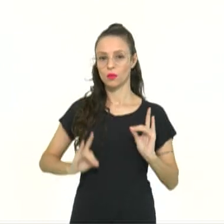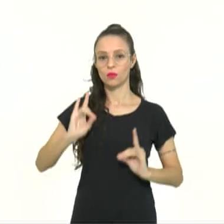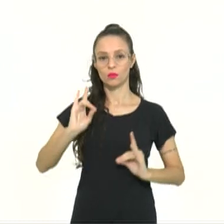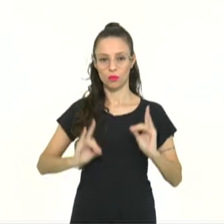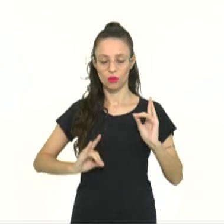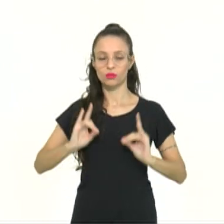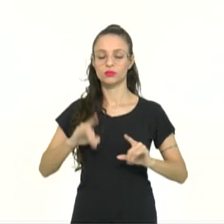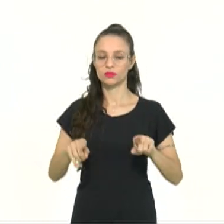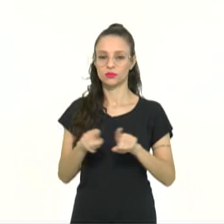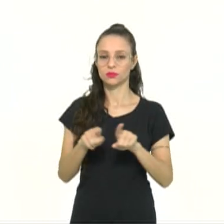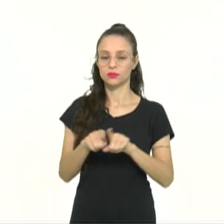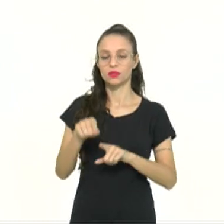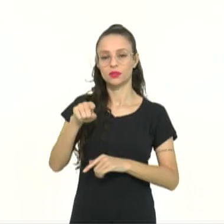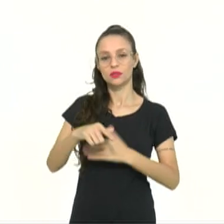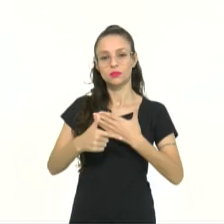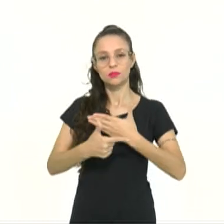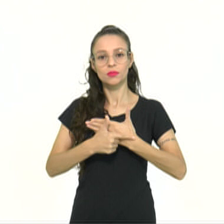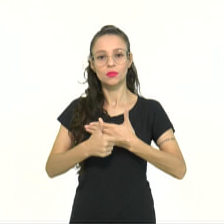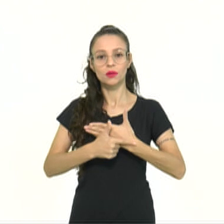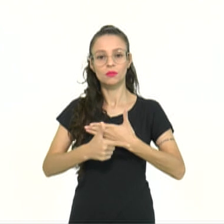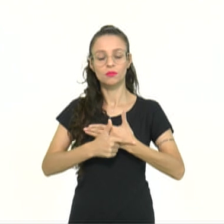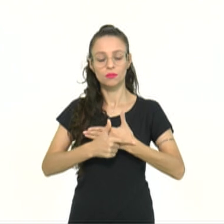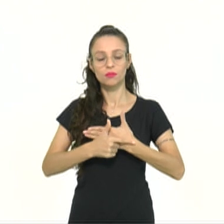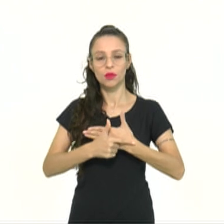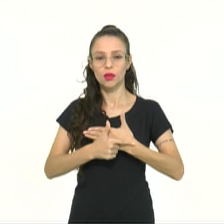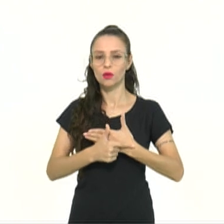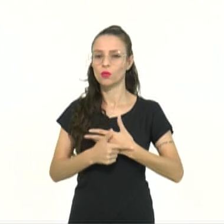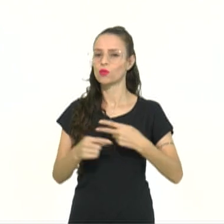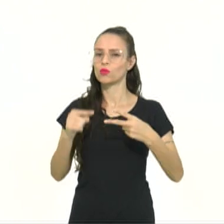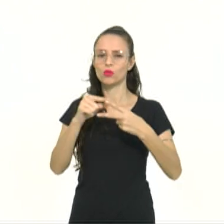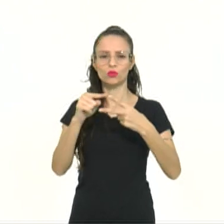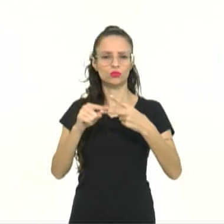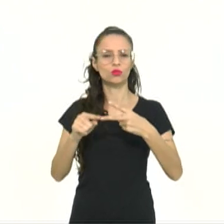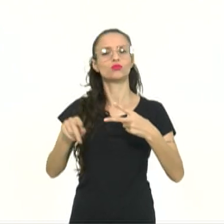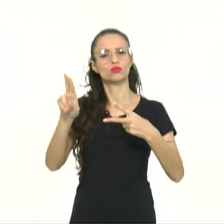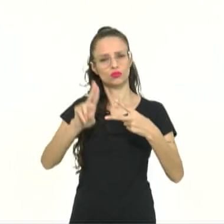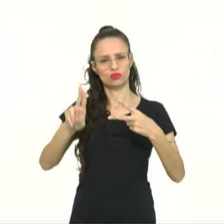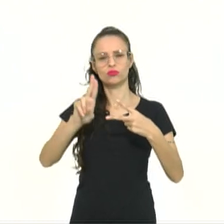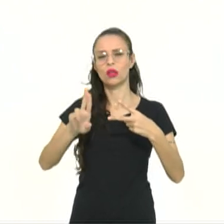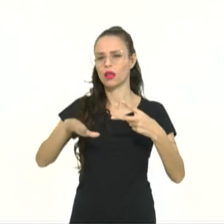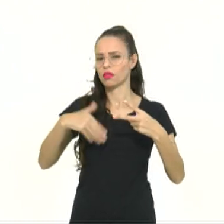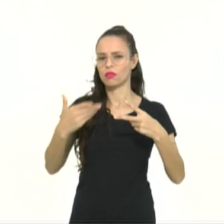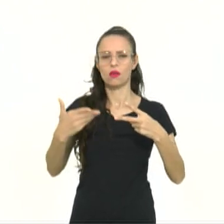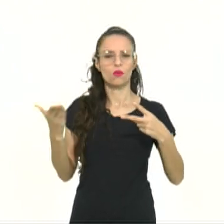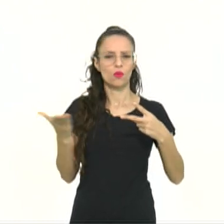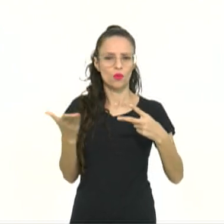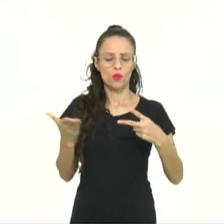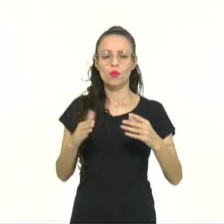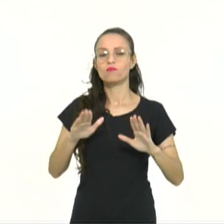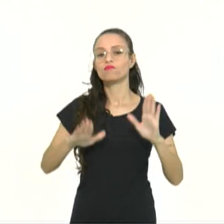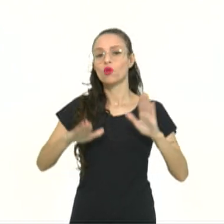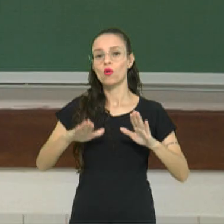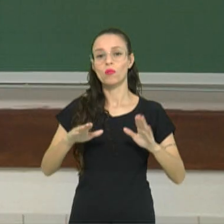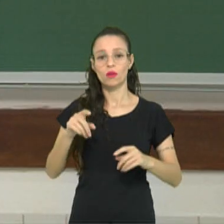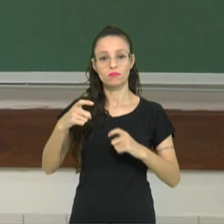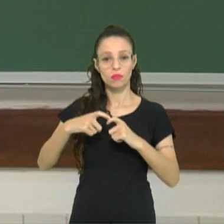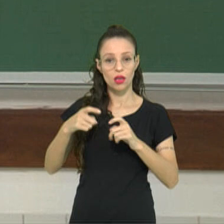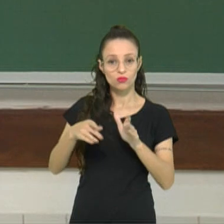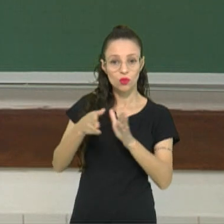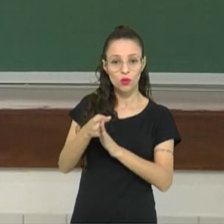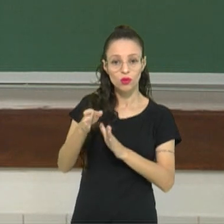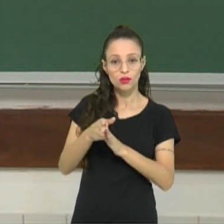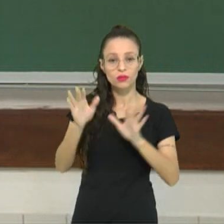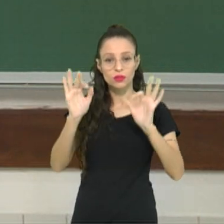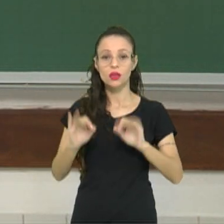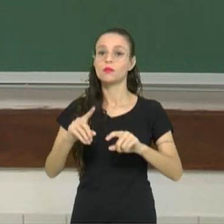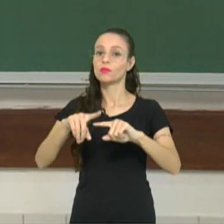vai tendo essa função aí. Os dois são utilizados ainda, né? Aí conforme o organismo, o médico vai orientar certinho,